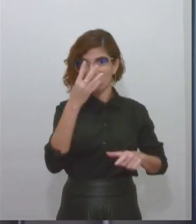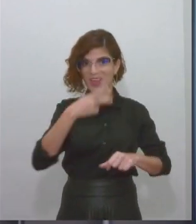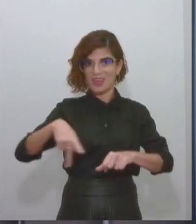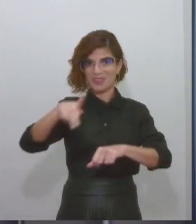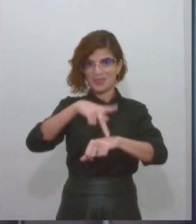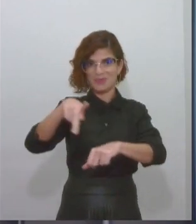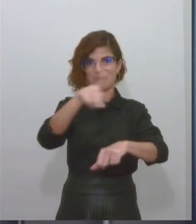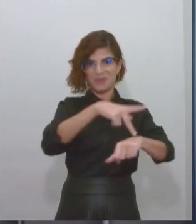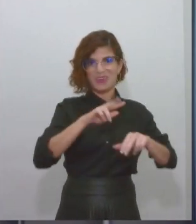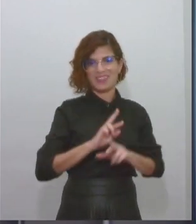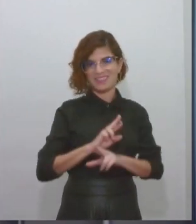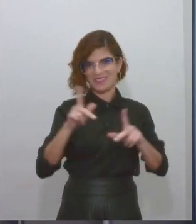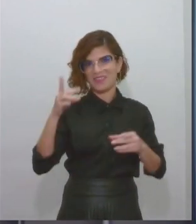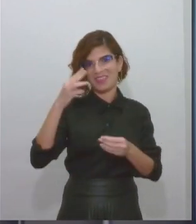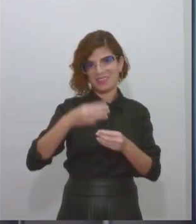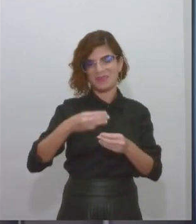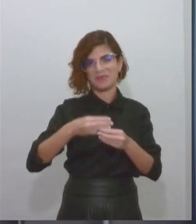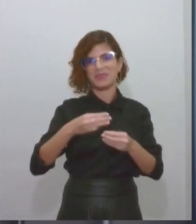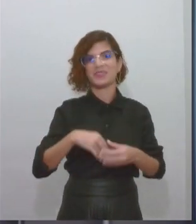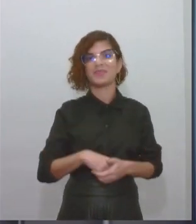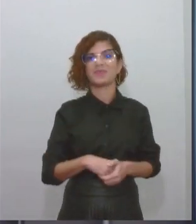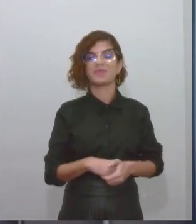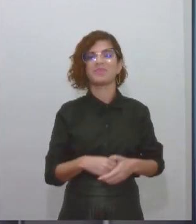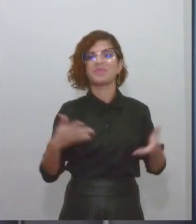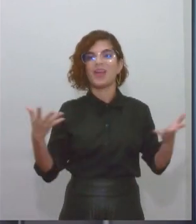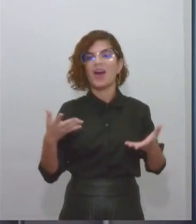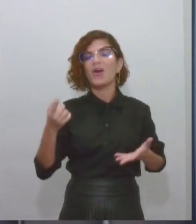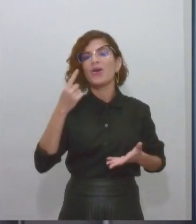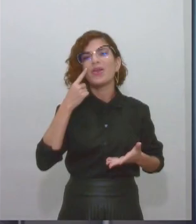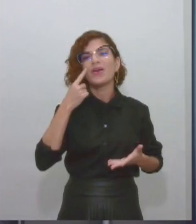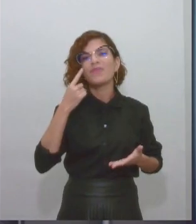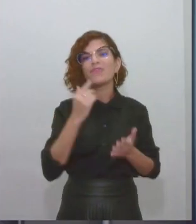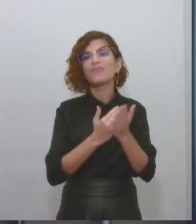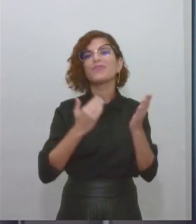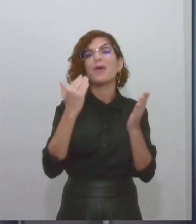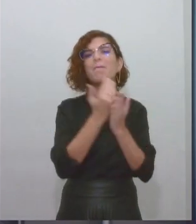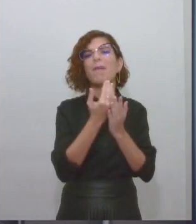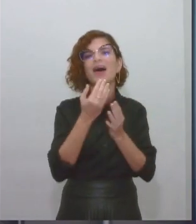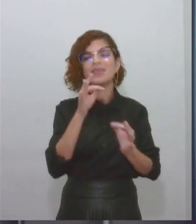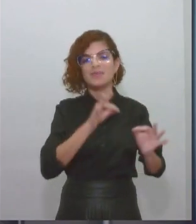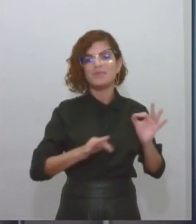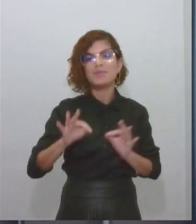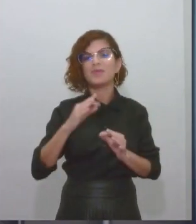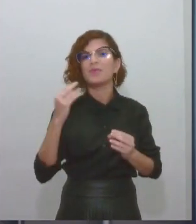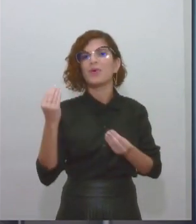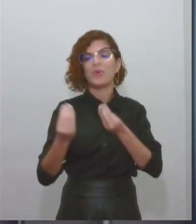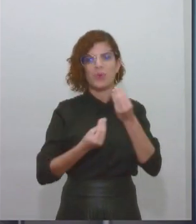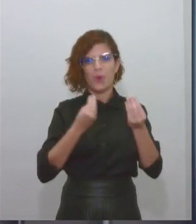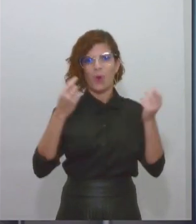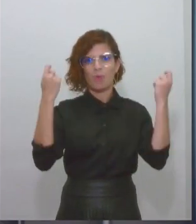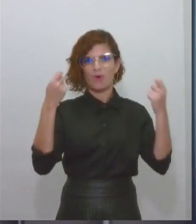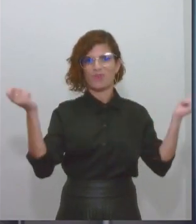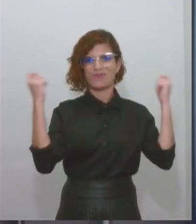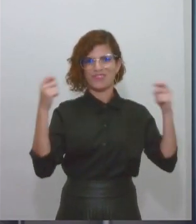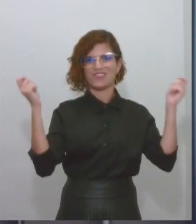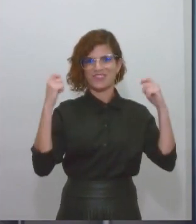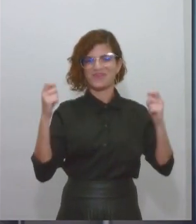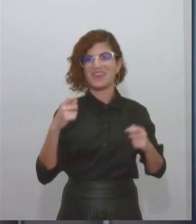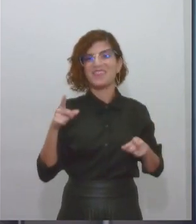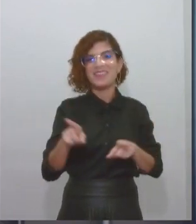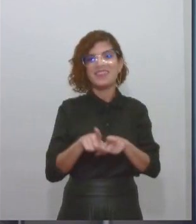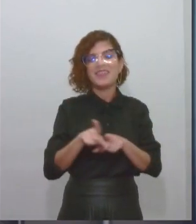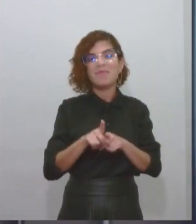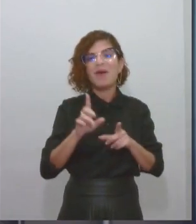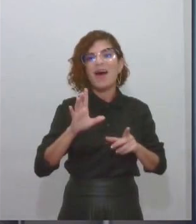cidade. E nós vamos agora saber mais sobre os preparativos para o festival e as atrações já